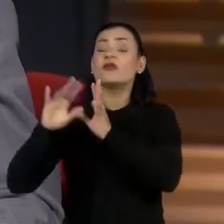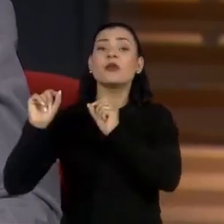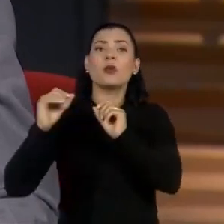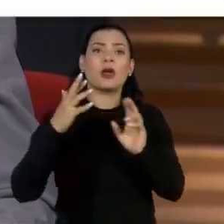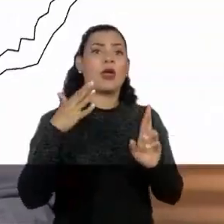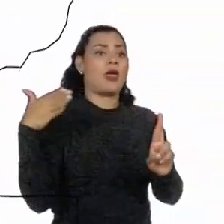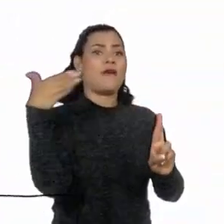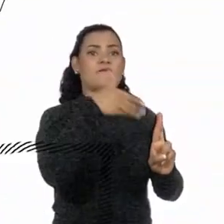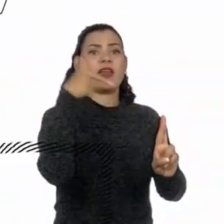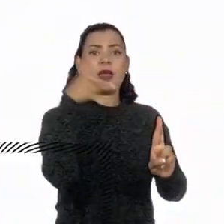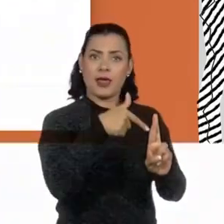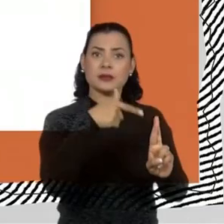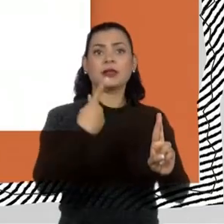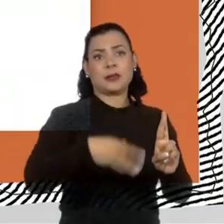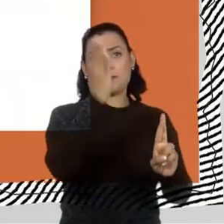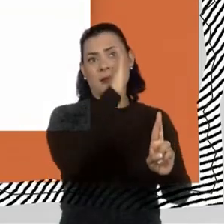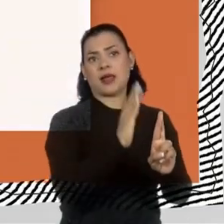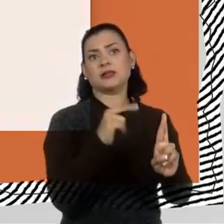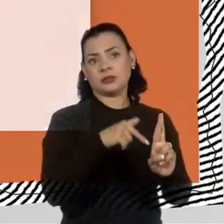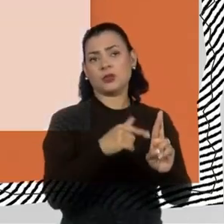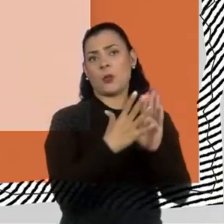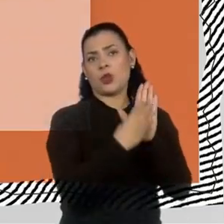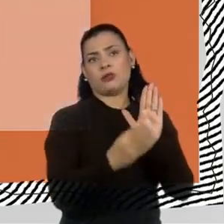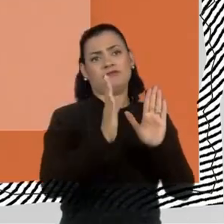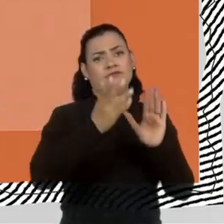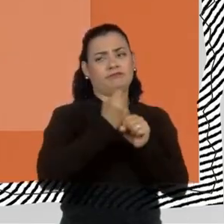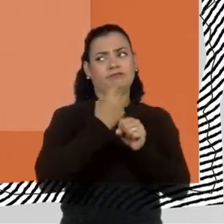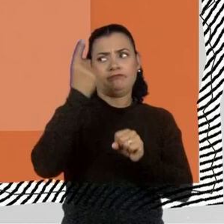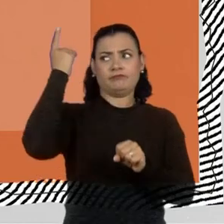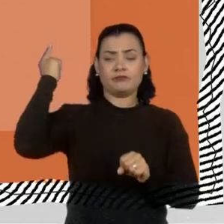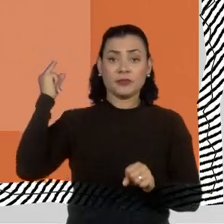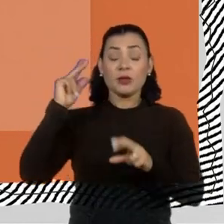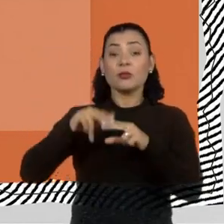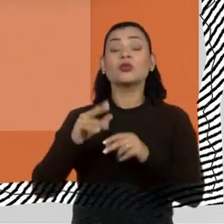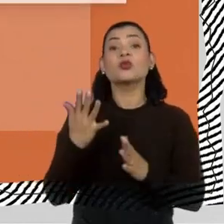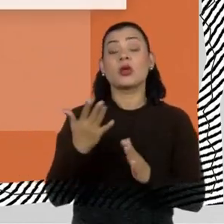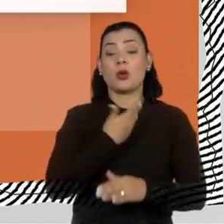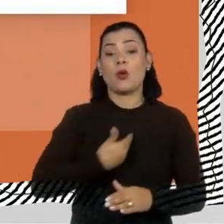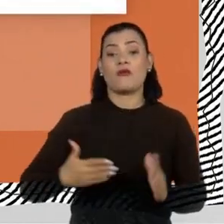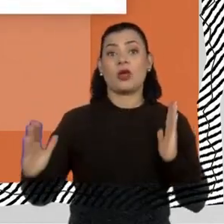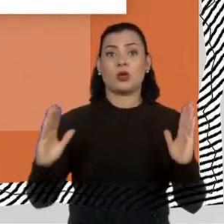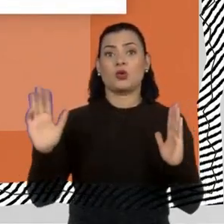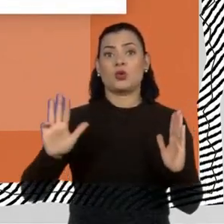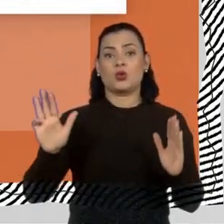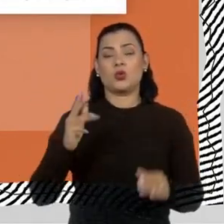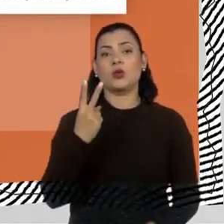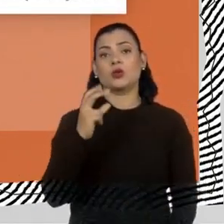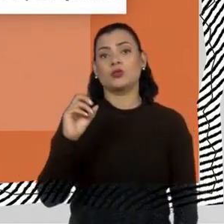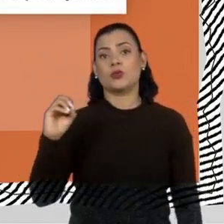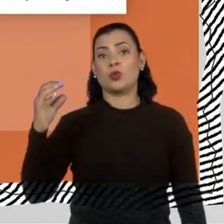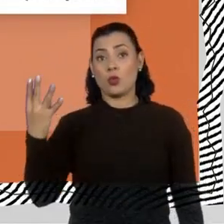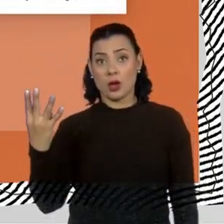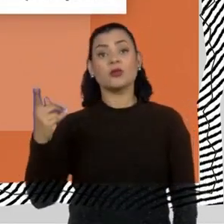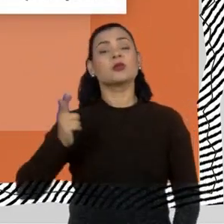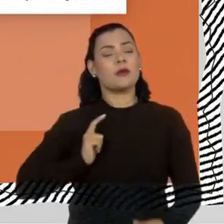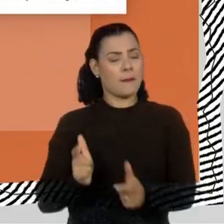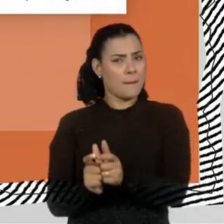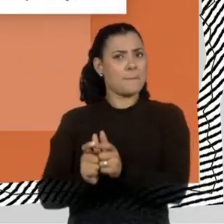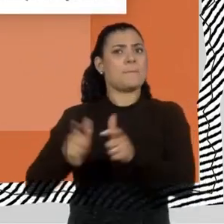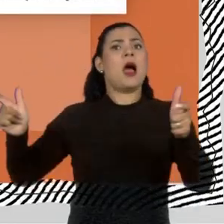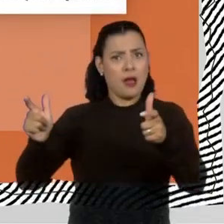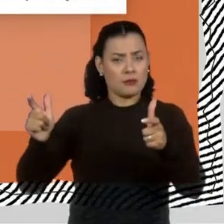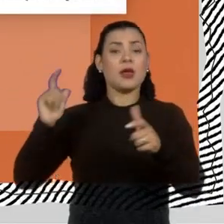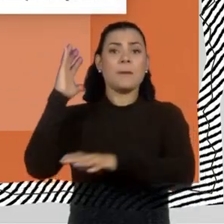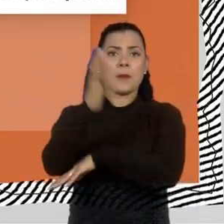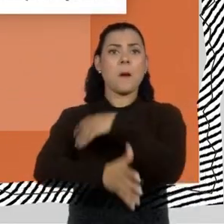um exemplo dos outros países mas em 2004 ainda no governo Lula houve um pico desmatamento na Amazônia